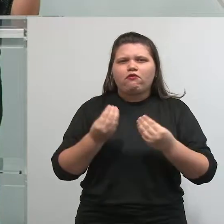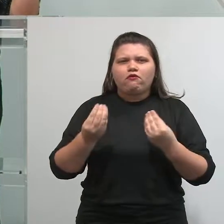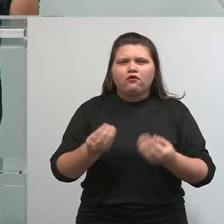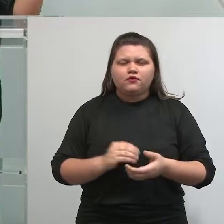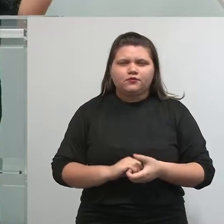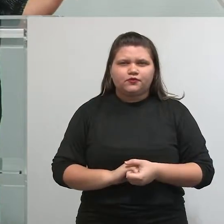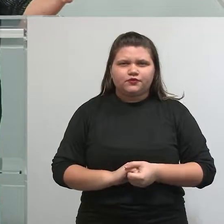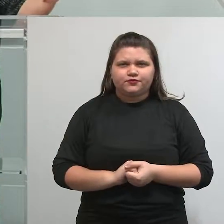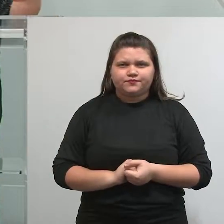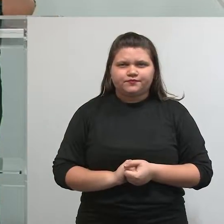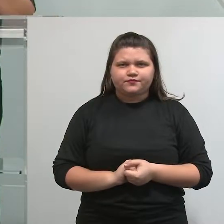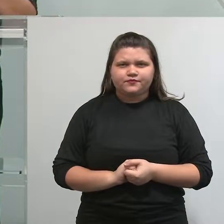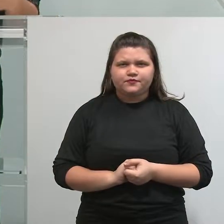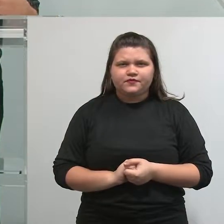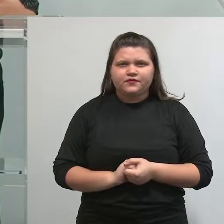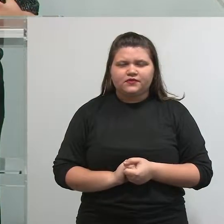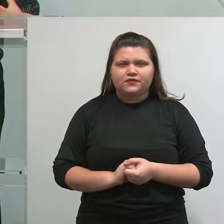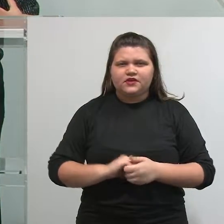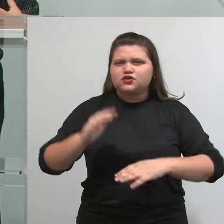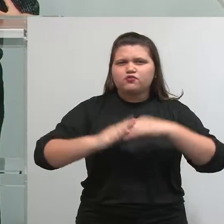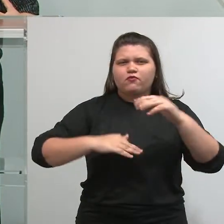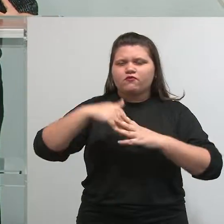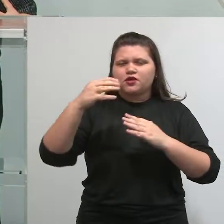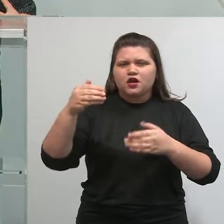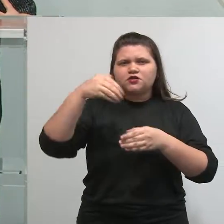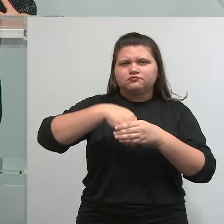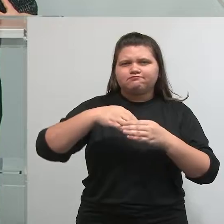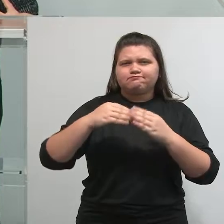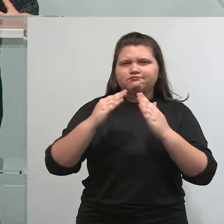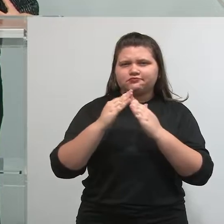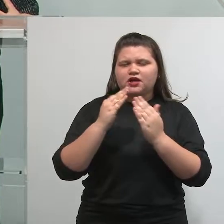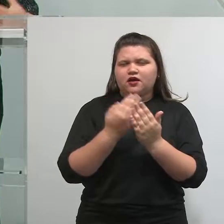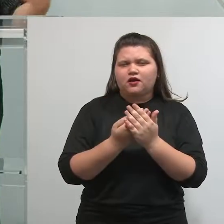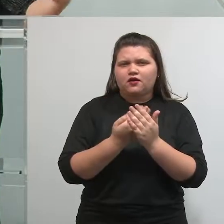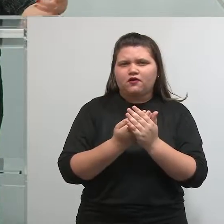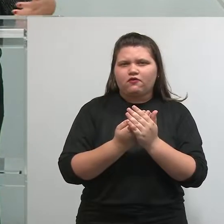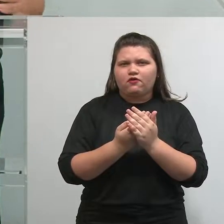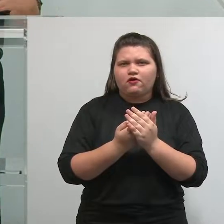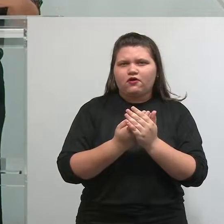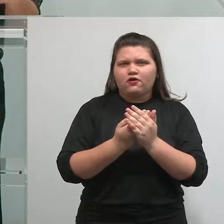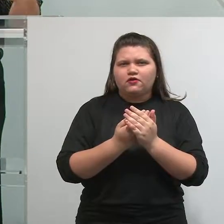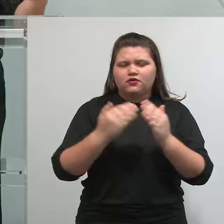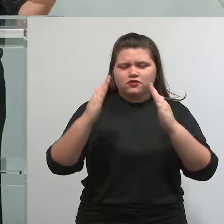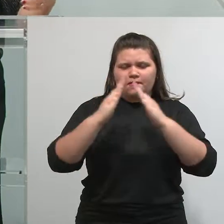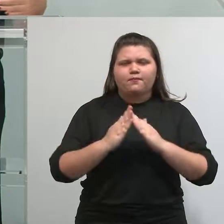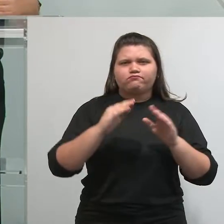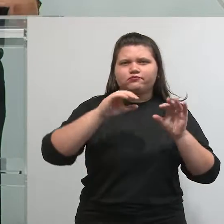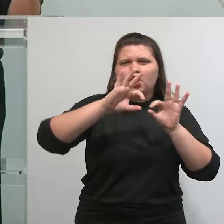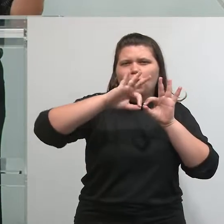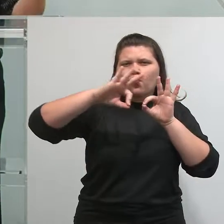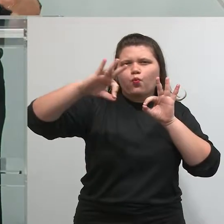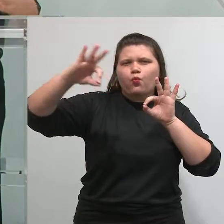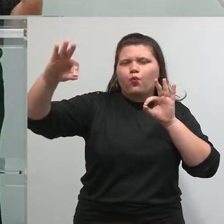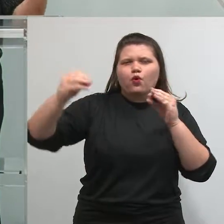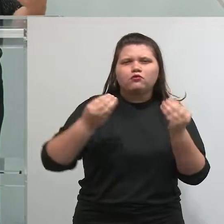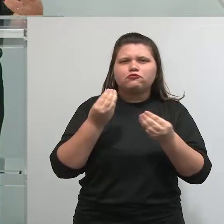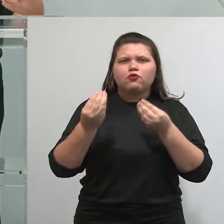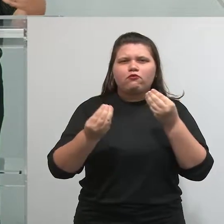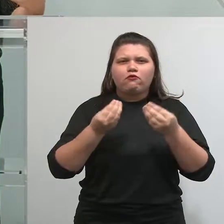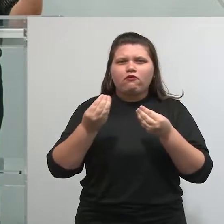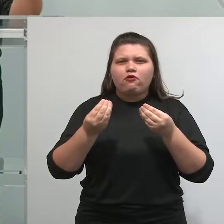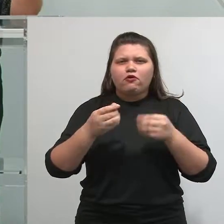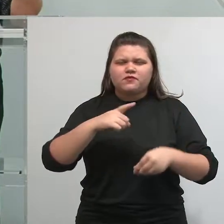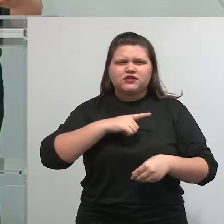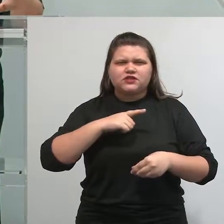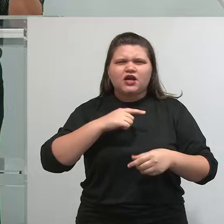distantes, se eles conseguem conduzir ali o ambiente de forma tranquila, ou se eles estão tendo problemáticas